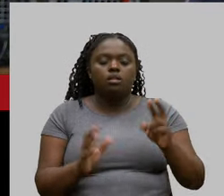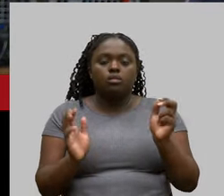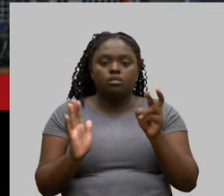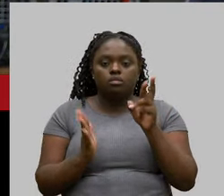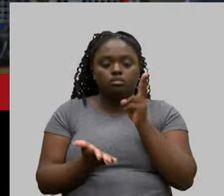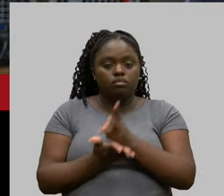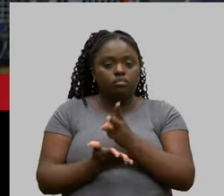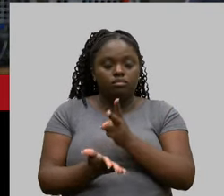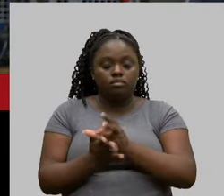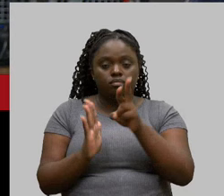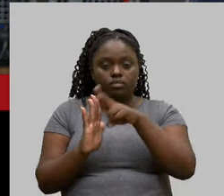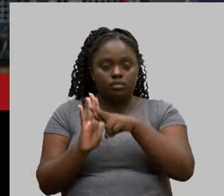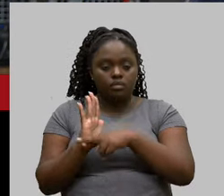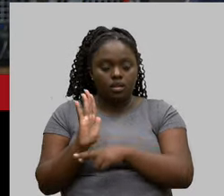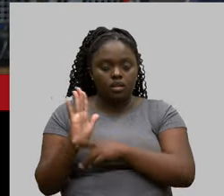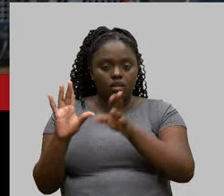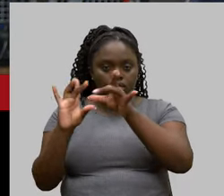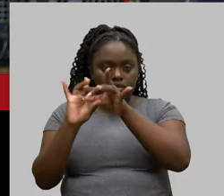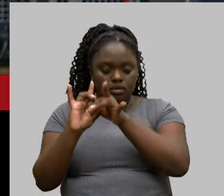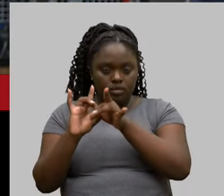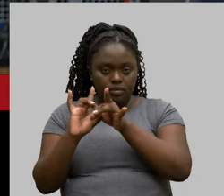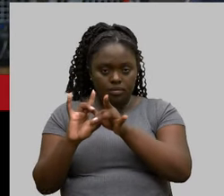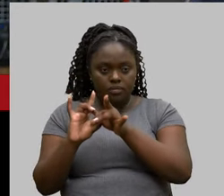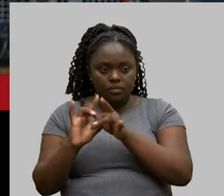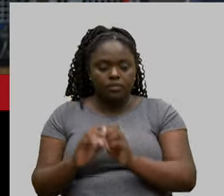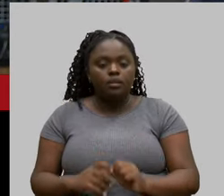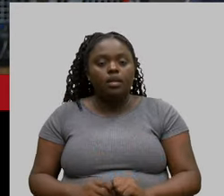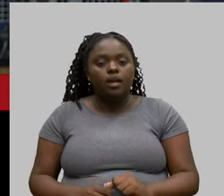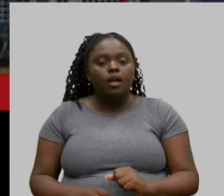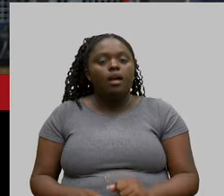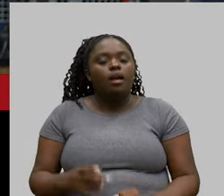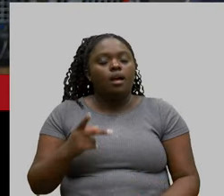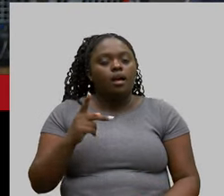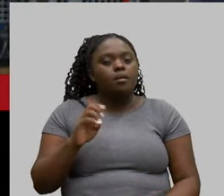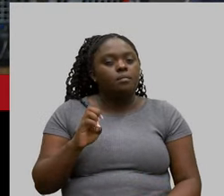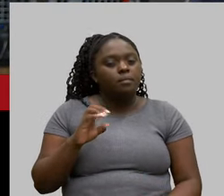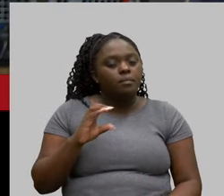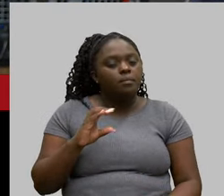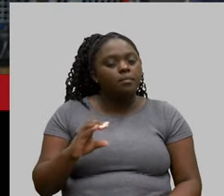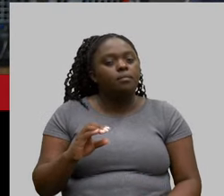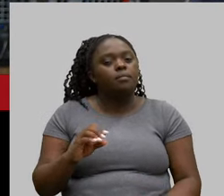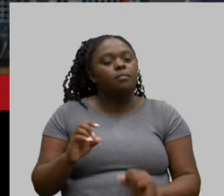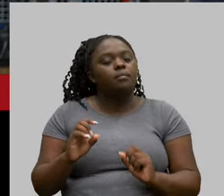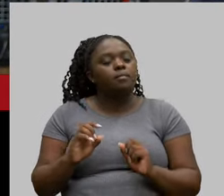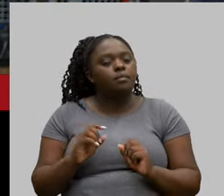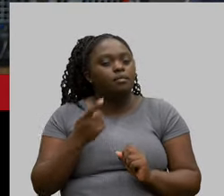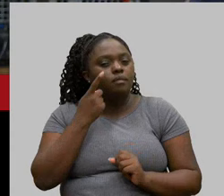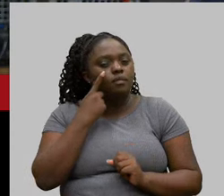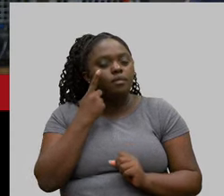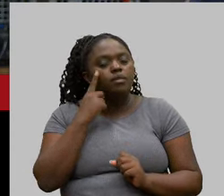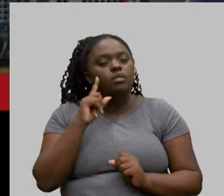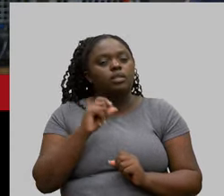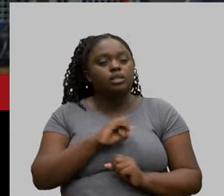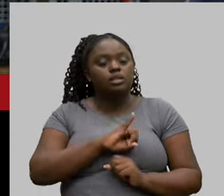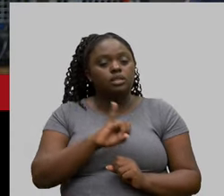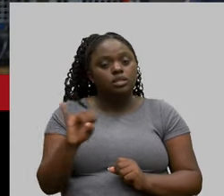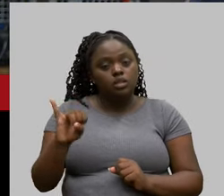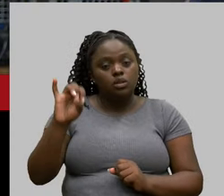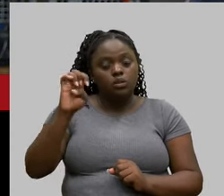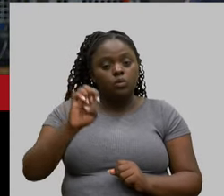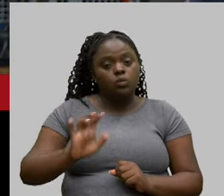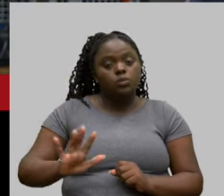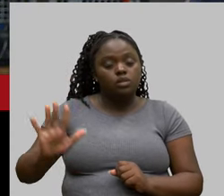lei ordinária essa PEC prevê que o e pode se o estado